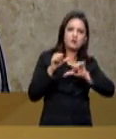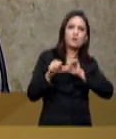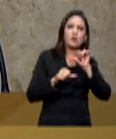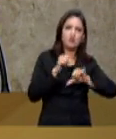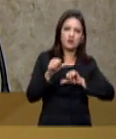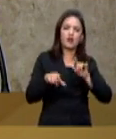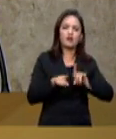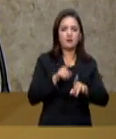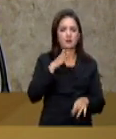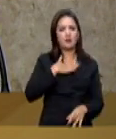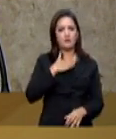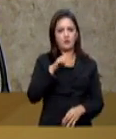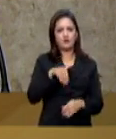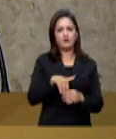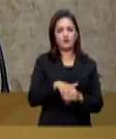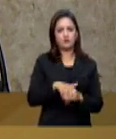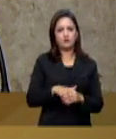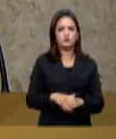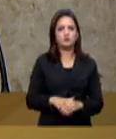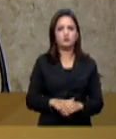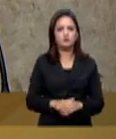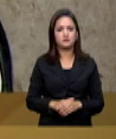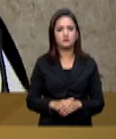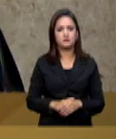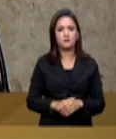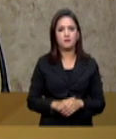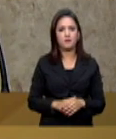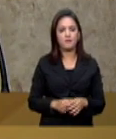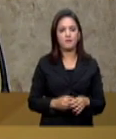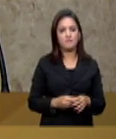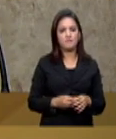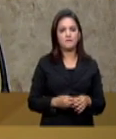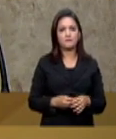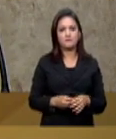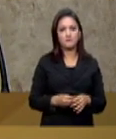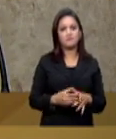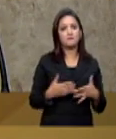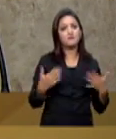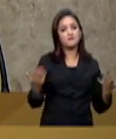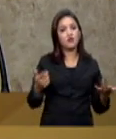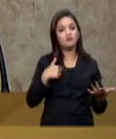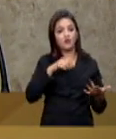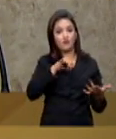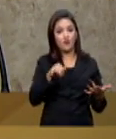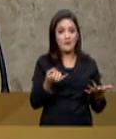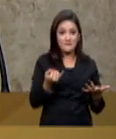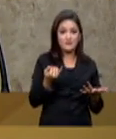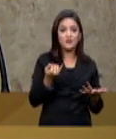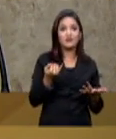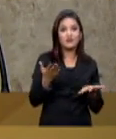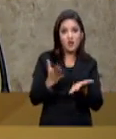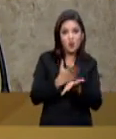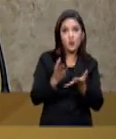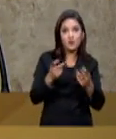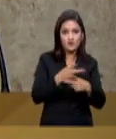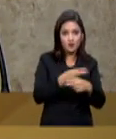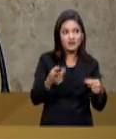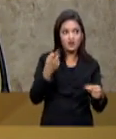aqui foram expostas. E até vou utilizar de alguns argumentos da vida, da